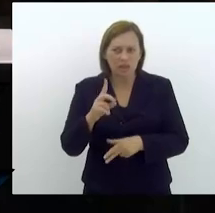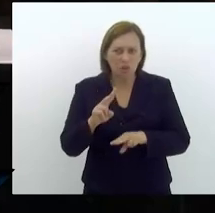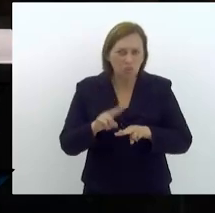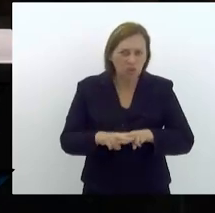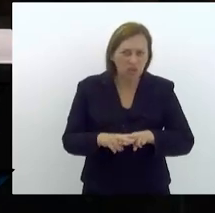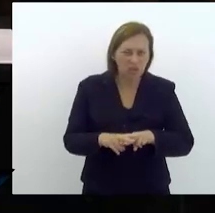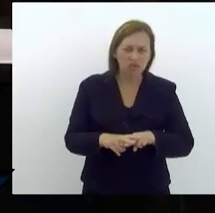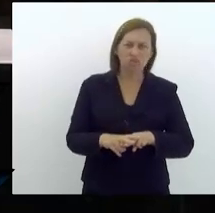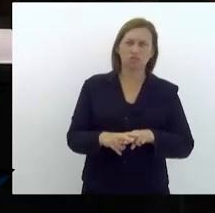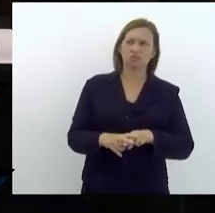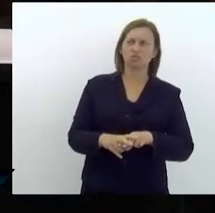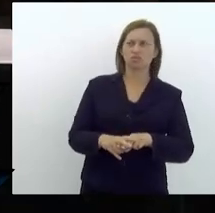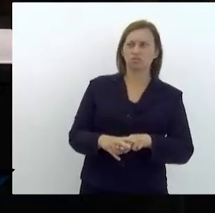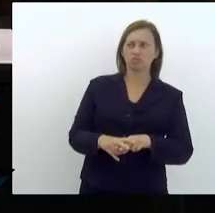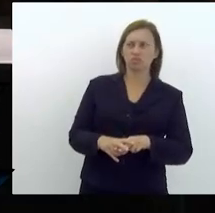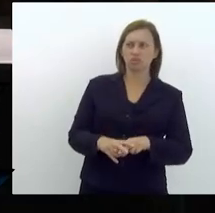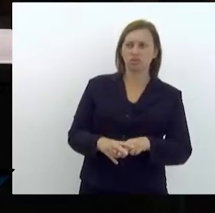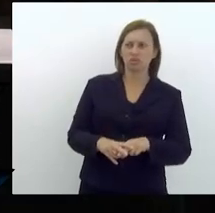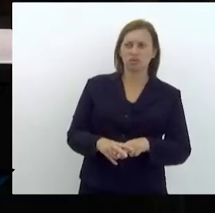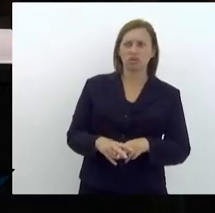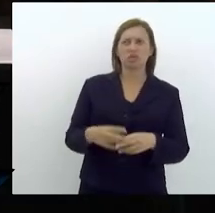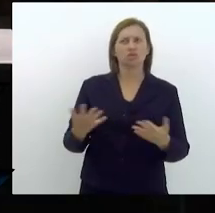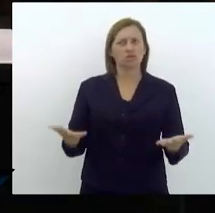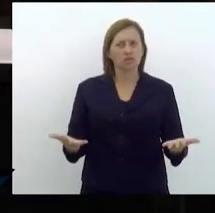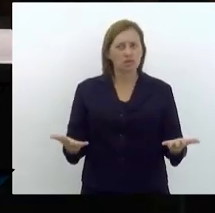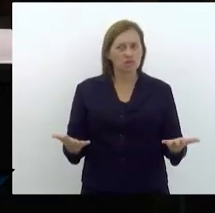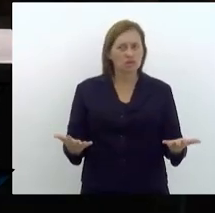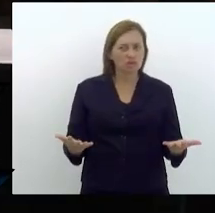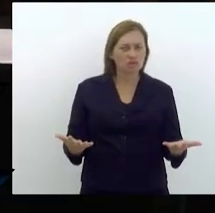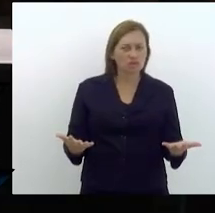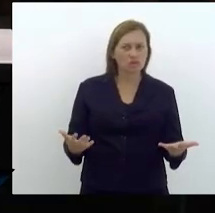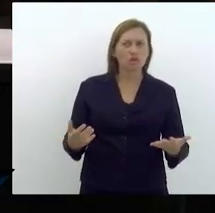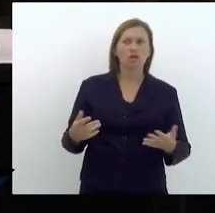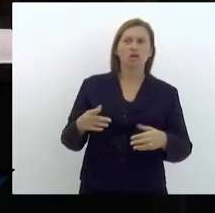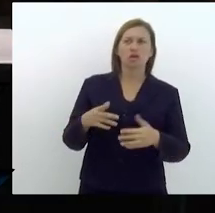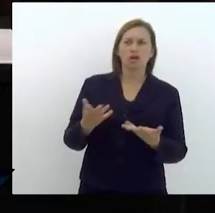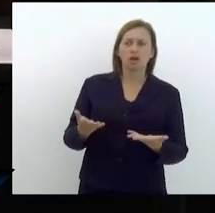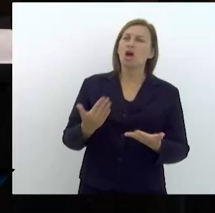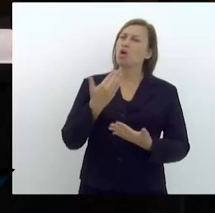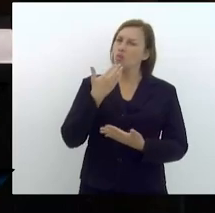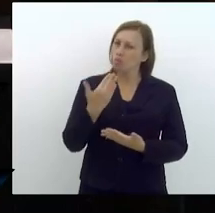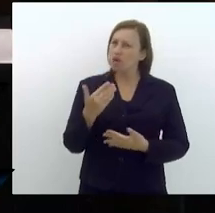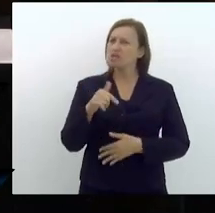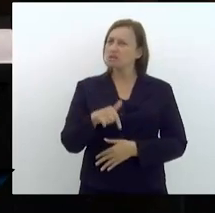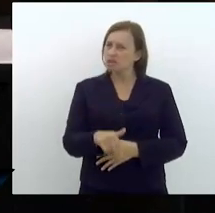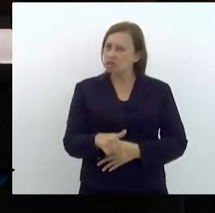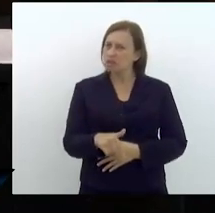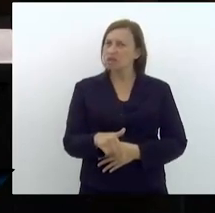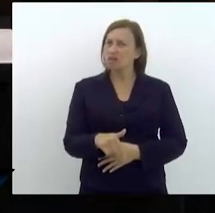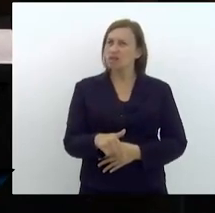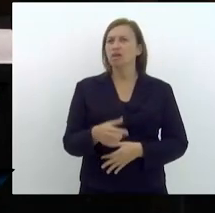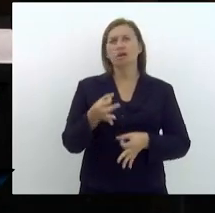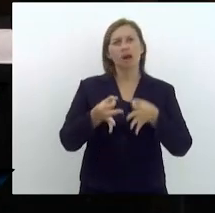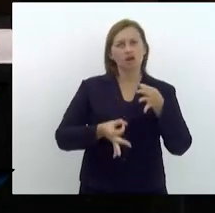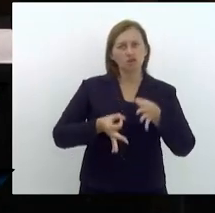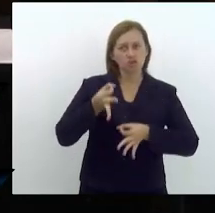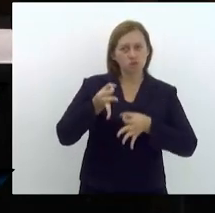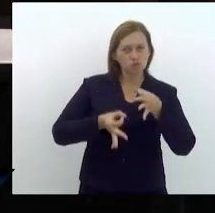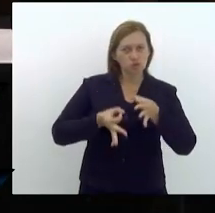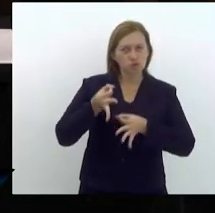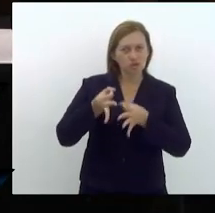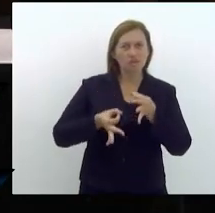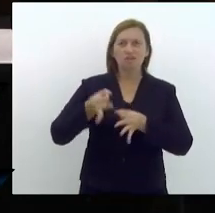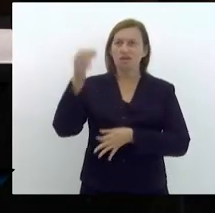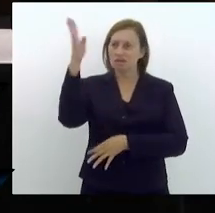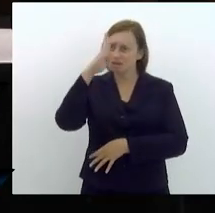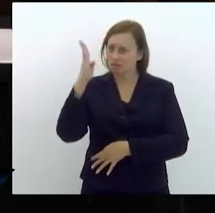seletividade aqui dentro do nosso país por conta disso portanto eu peço aqui encarecidamente que a justiça desse Brasil